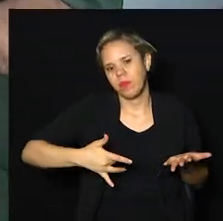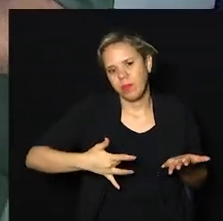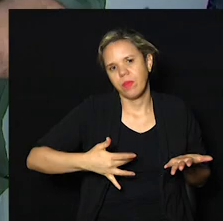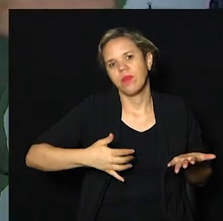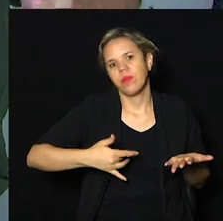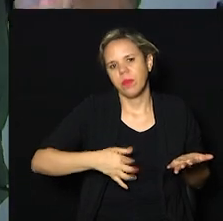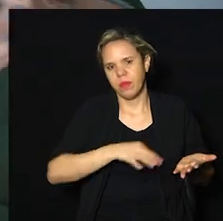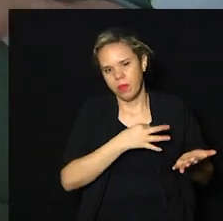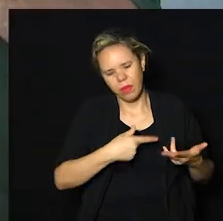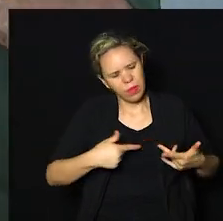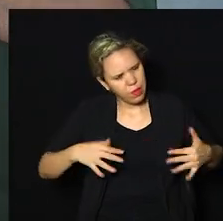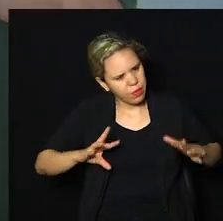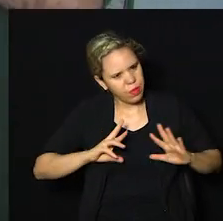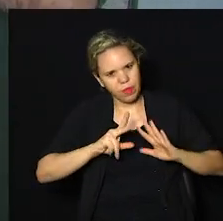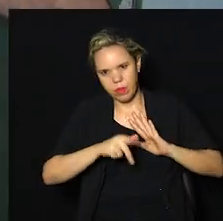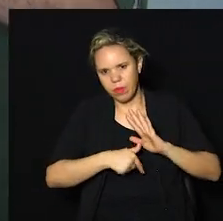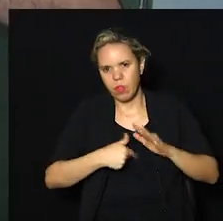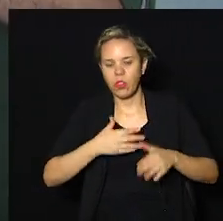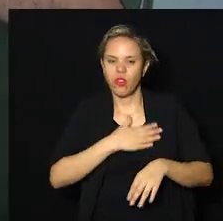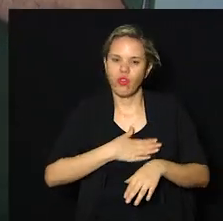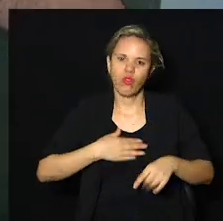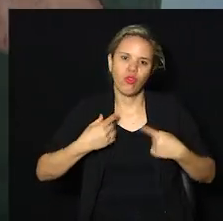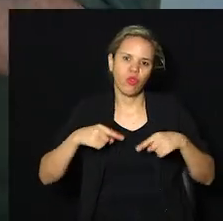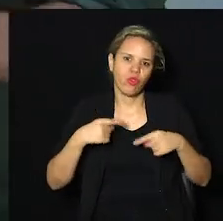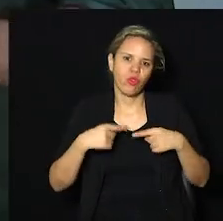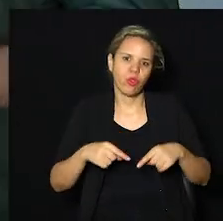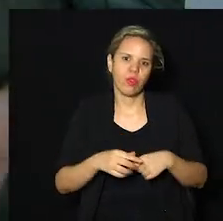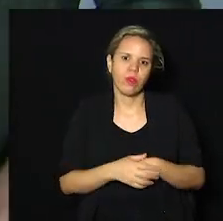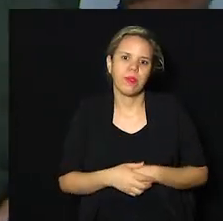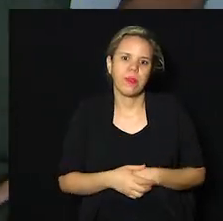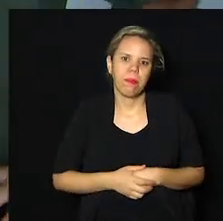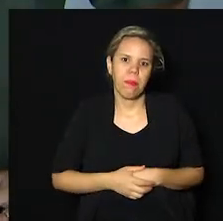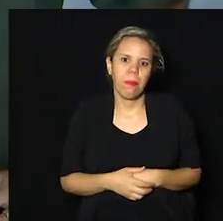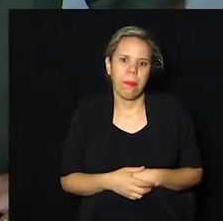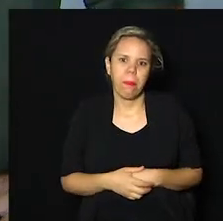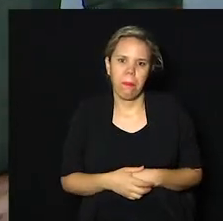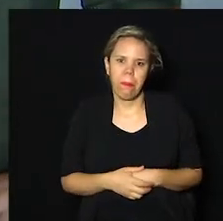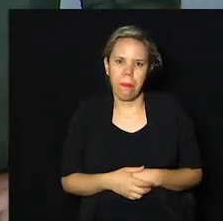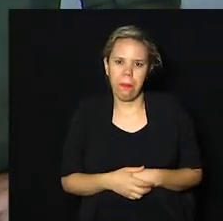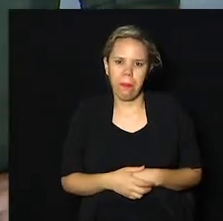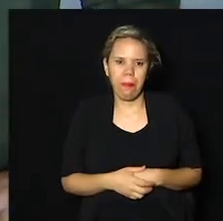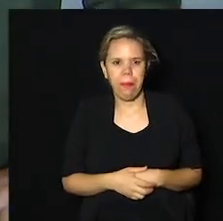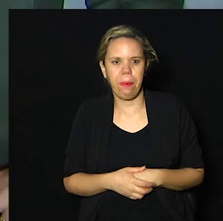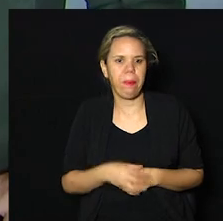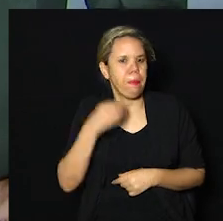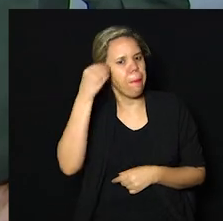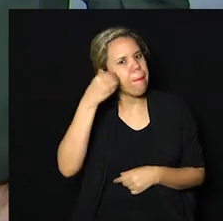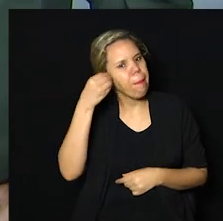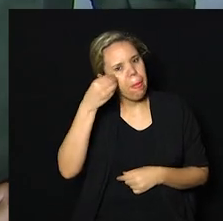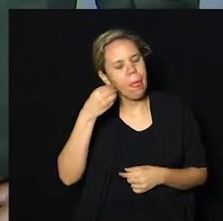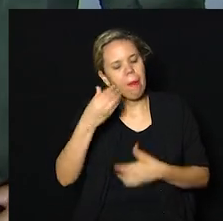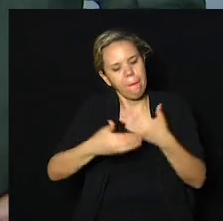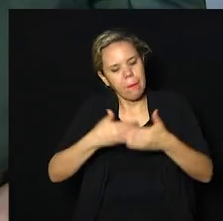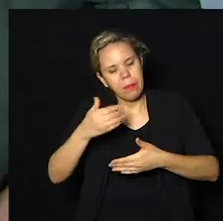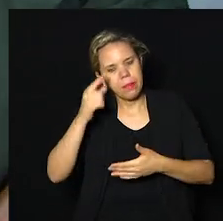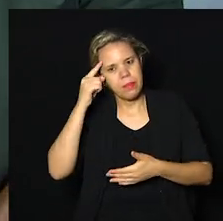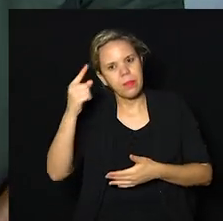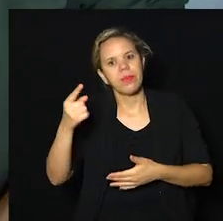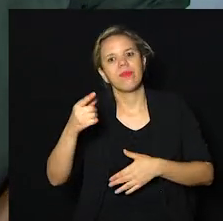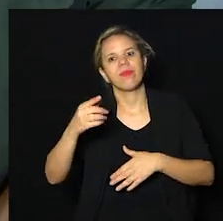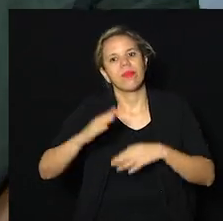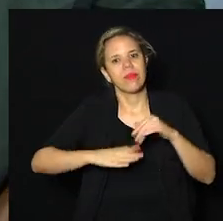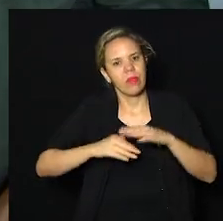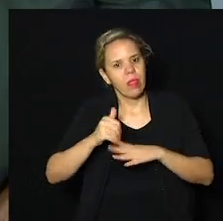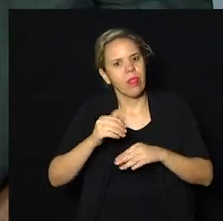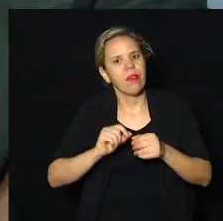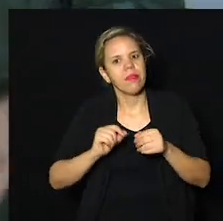é bom tocar. Tem que um gostar pouco, de música, tem que gostar entender de música, pelo menos um pouco, né? Conviver com músicos. E a experiência tem que vir do dia a dia, né? Também não adianta cair